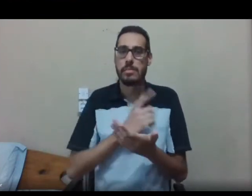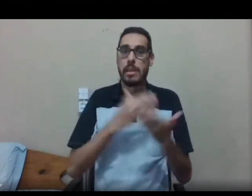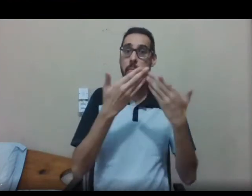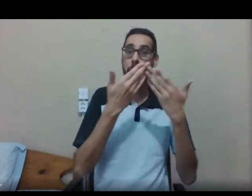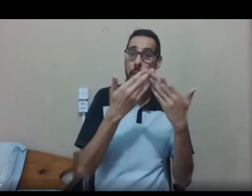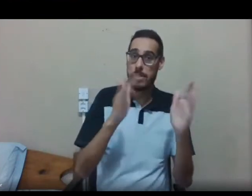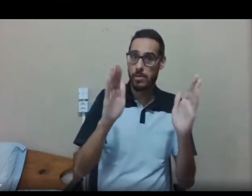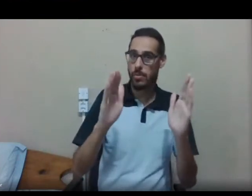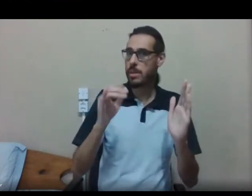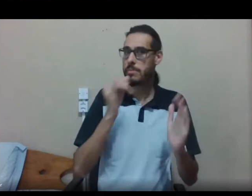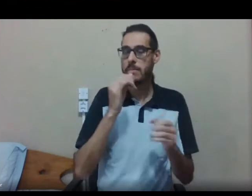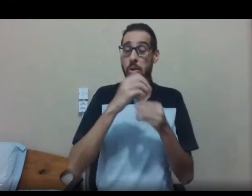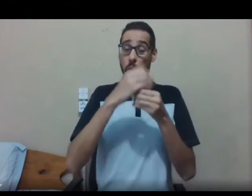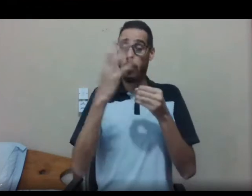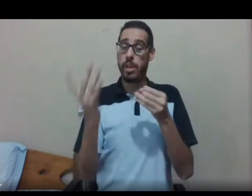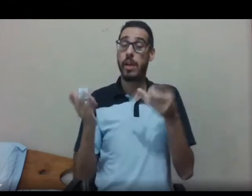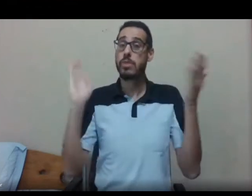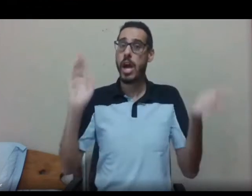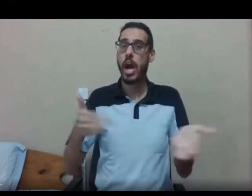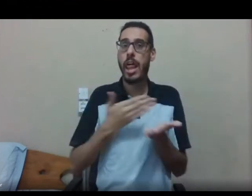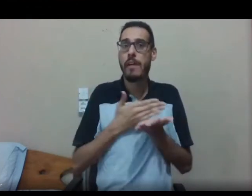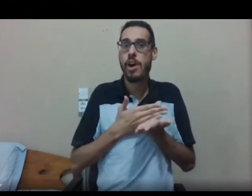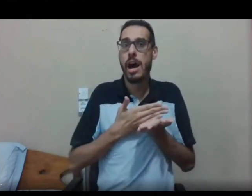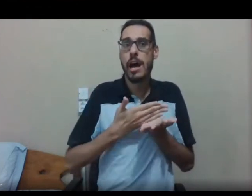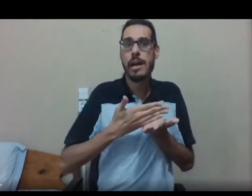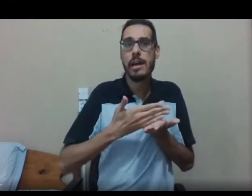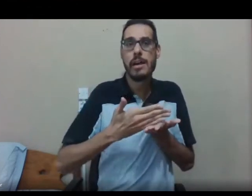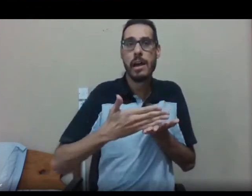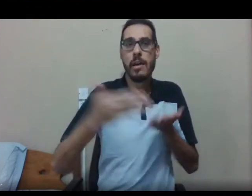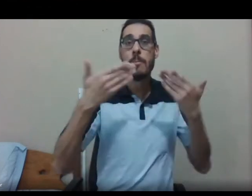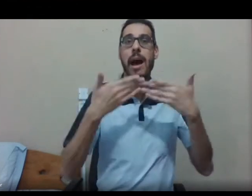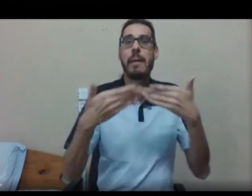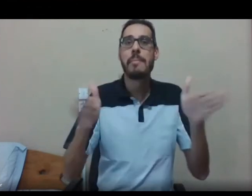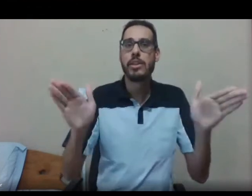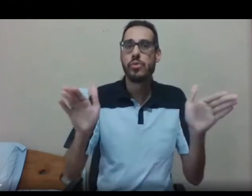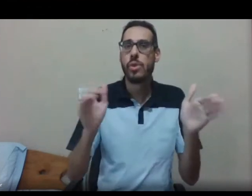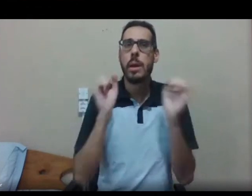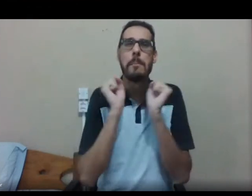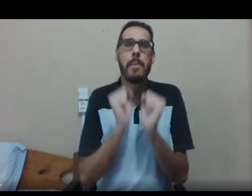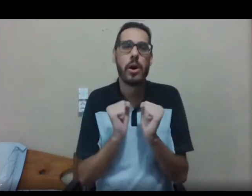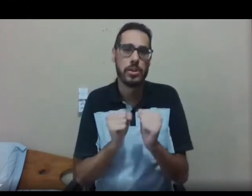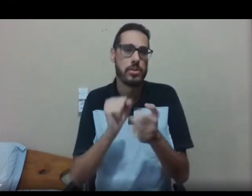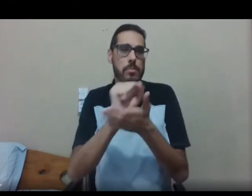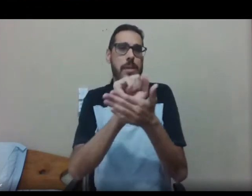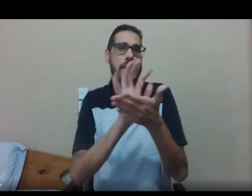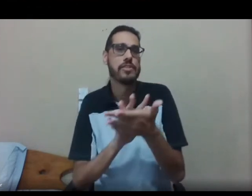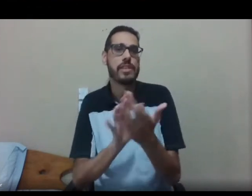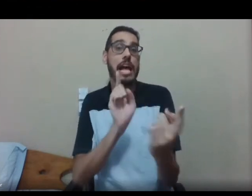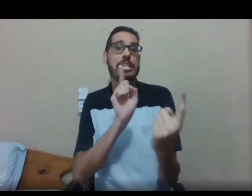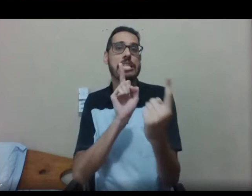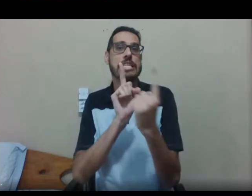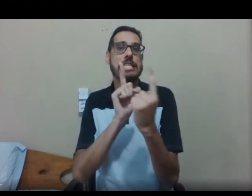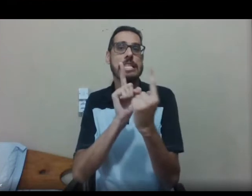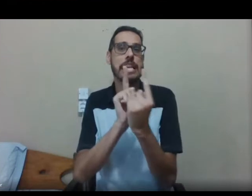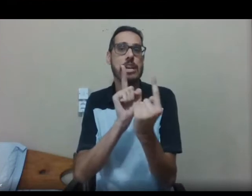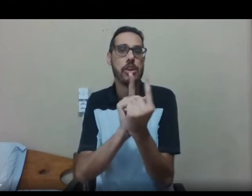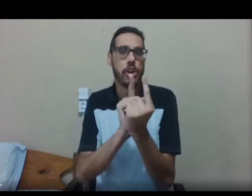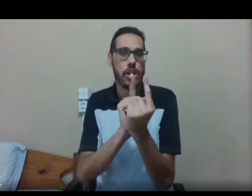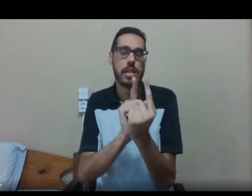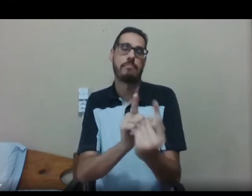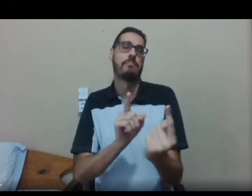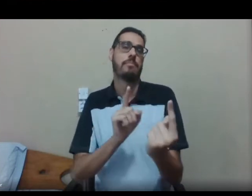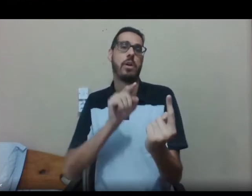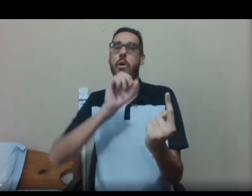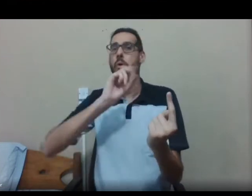dessa unidade, né, com os estudantes tendo acesso ao material de estudo, as interações entre os docentes